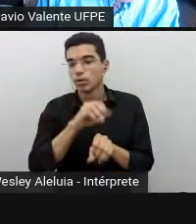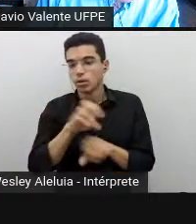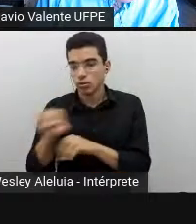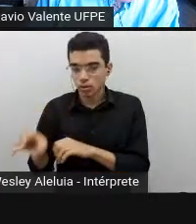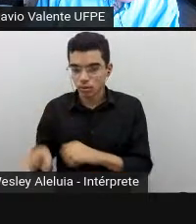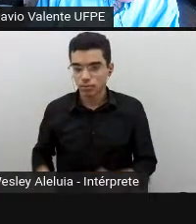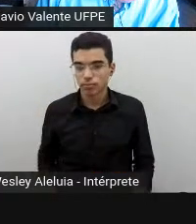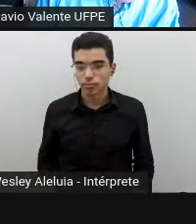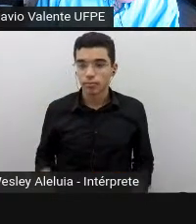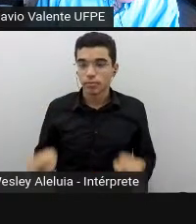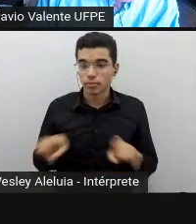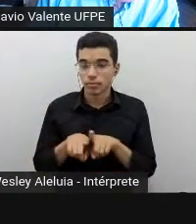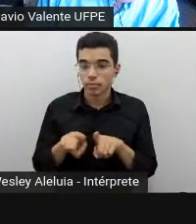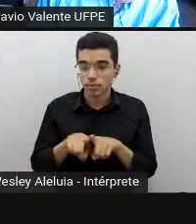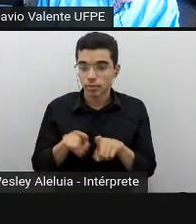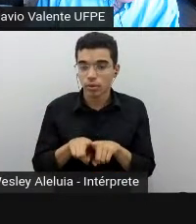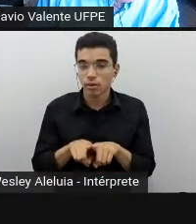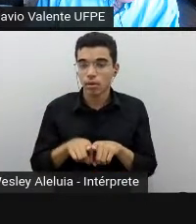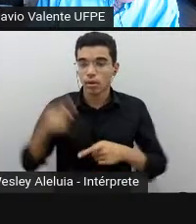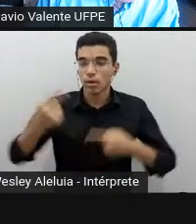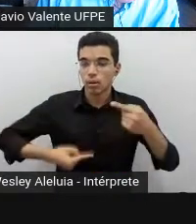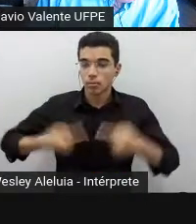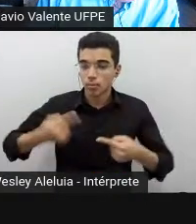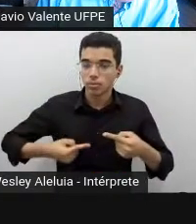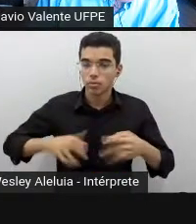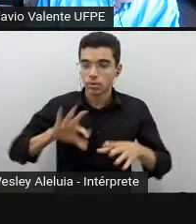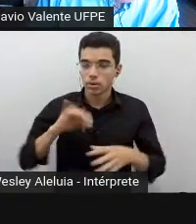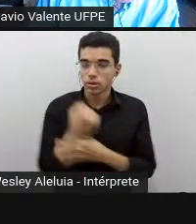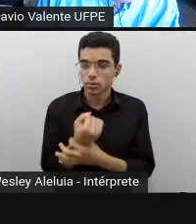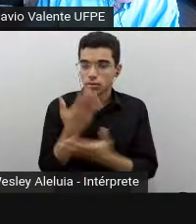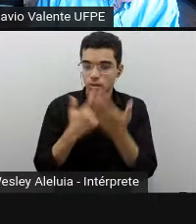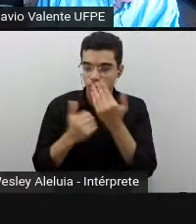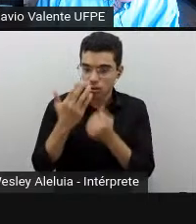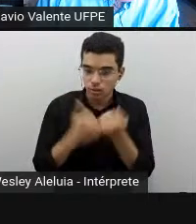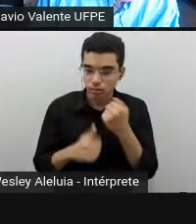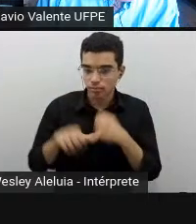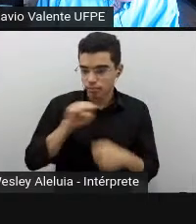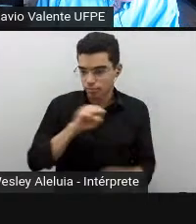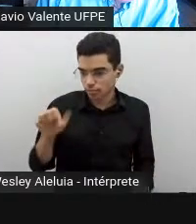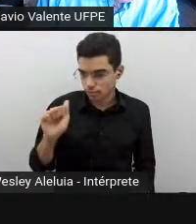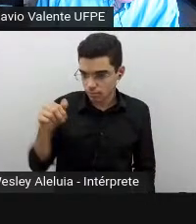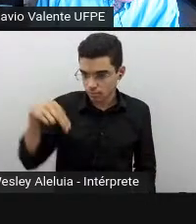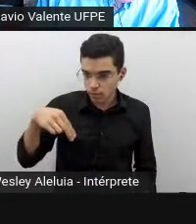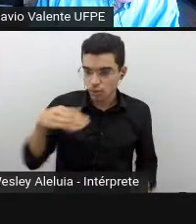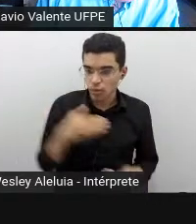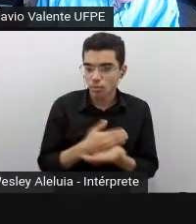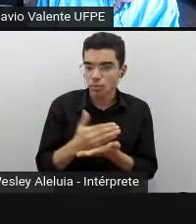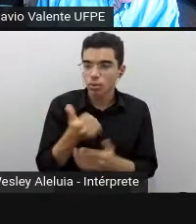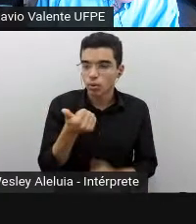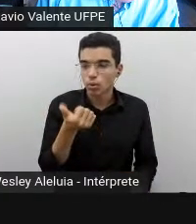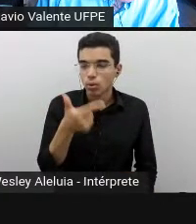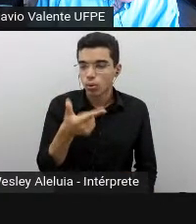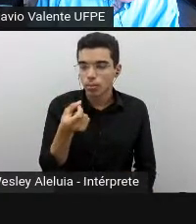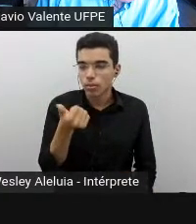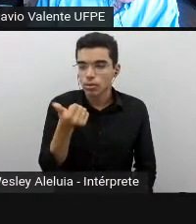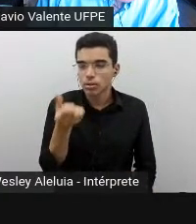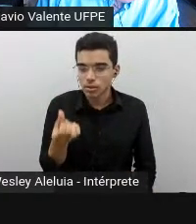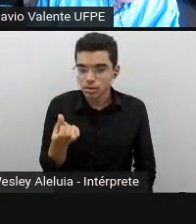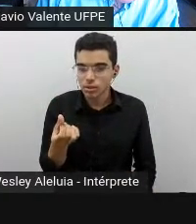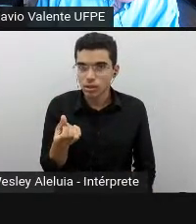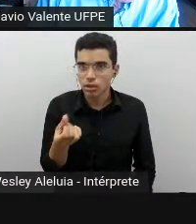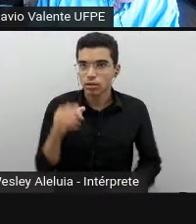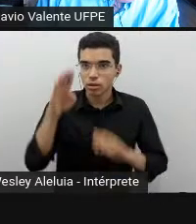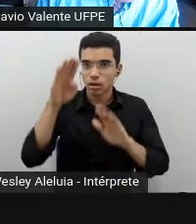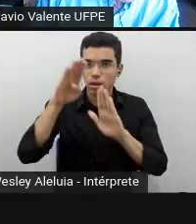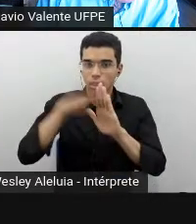desmonte da política de segurança alimentar e nutricional começou em 2016, o que já se refletiu no aumento da fome que vai ser discutido